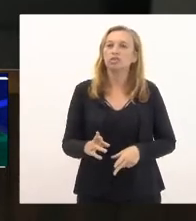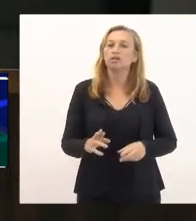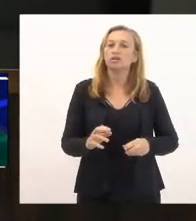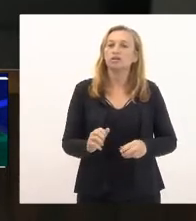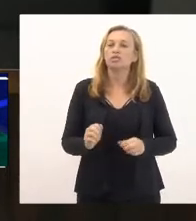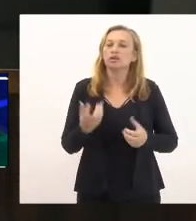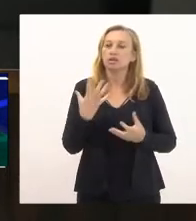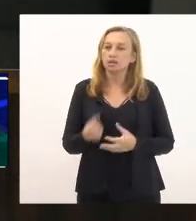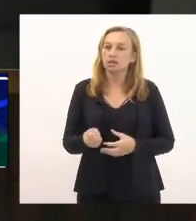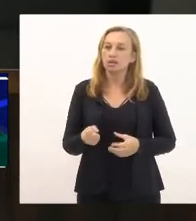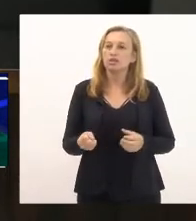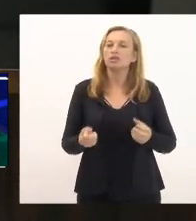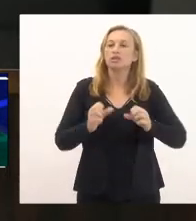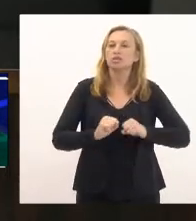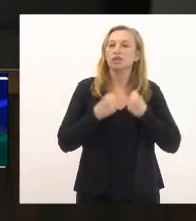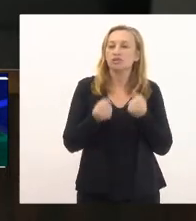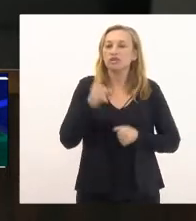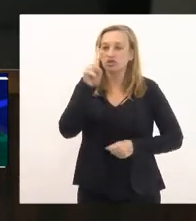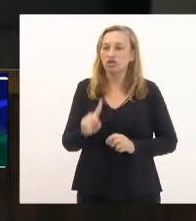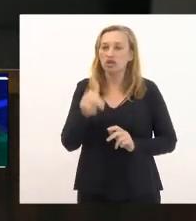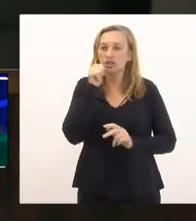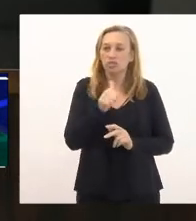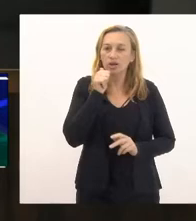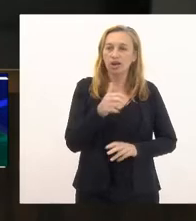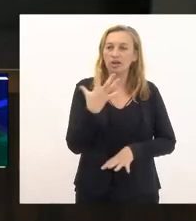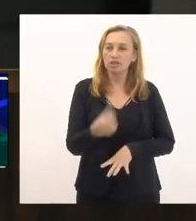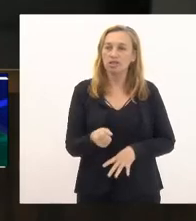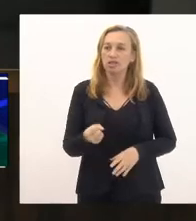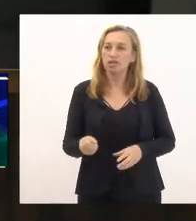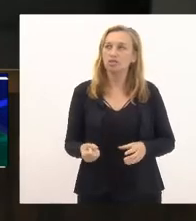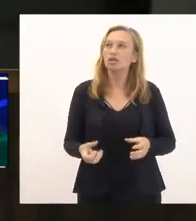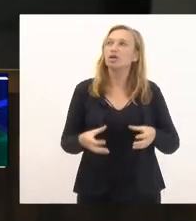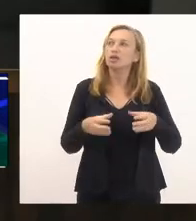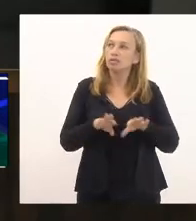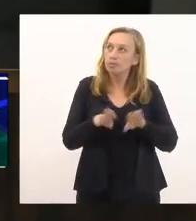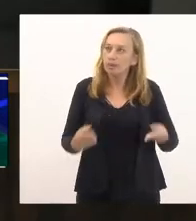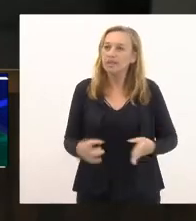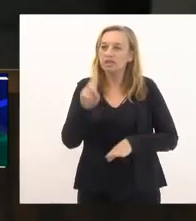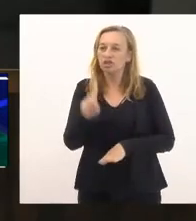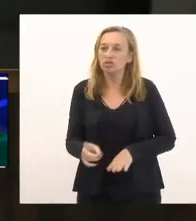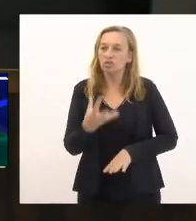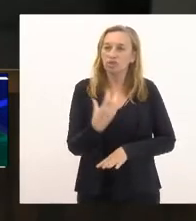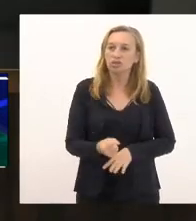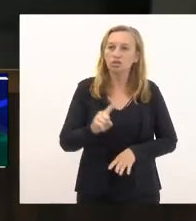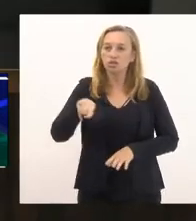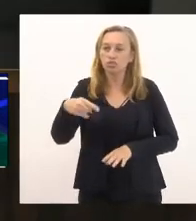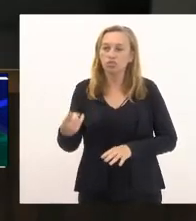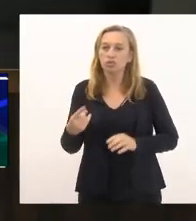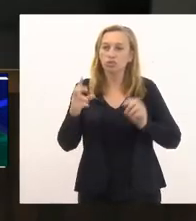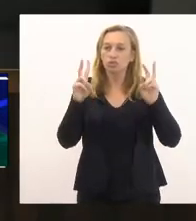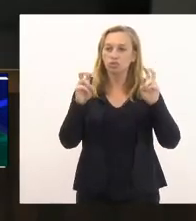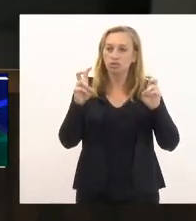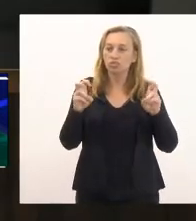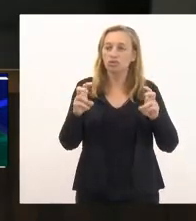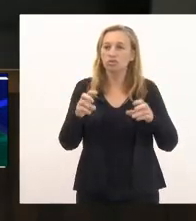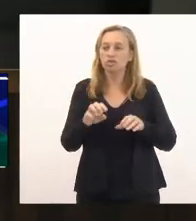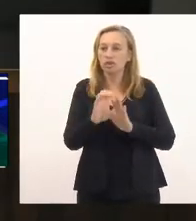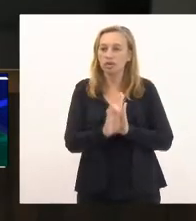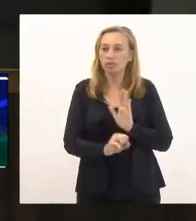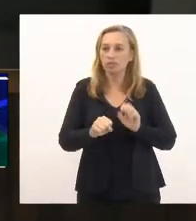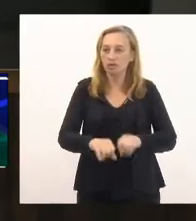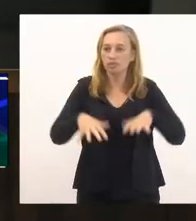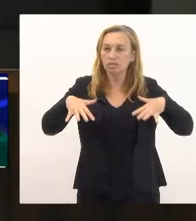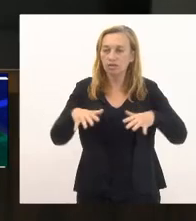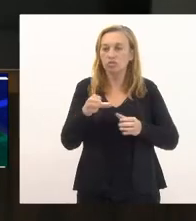nacional favorável. Defesa dos direitos da mulher favorável. Da mesa diretora favorável. Novos pareceres às emendas de plenário. Da Comissão de Constituição